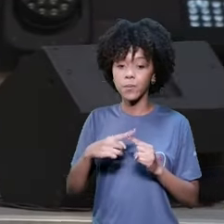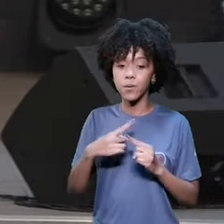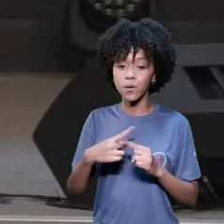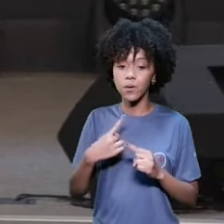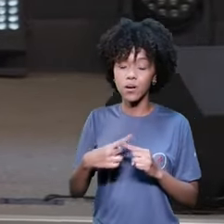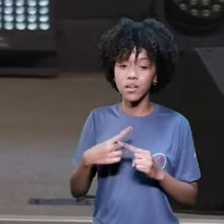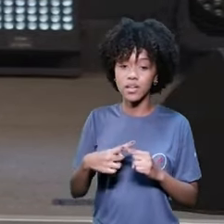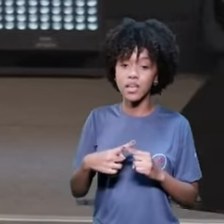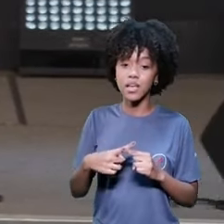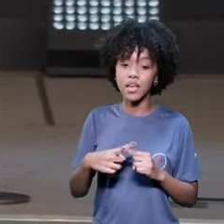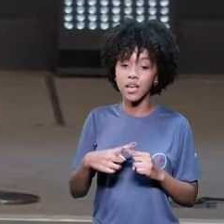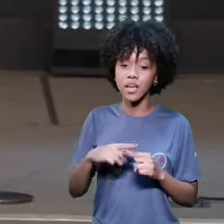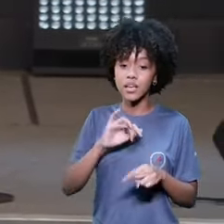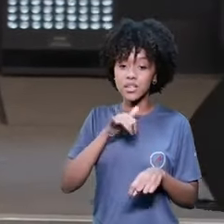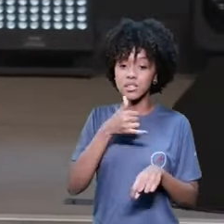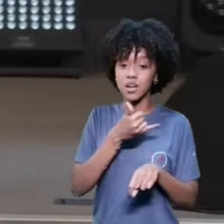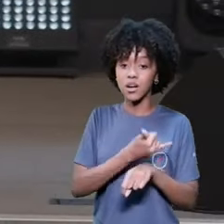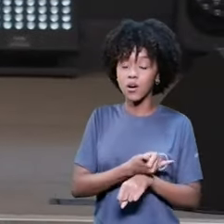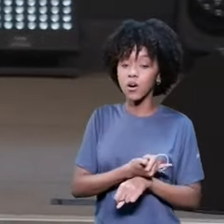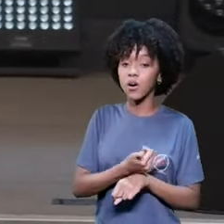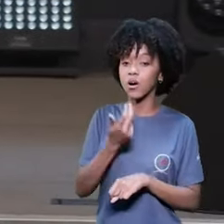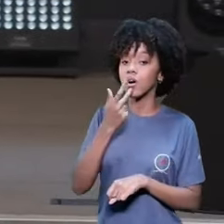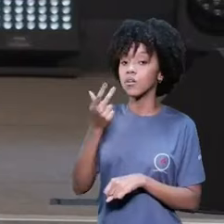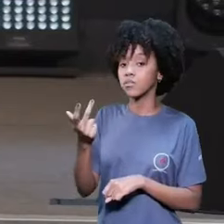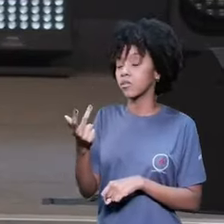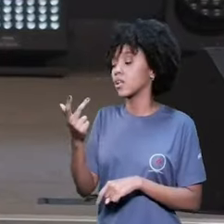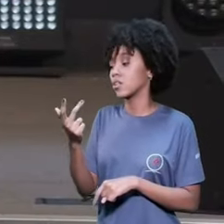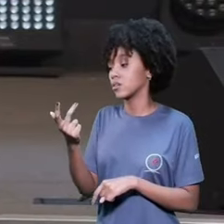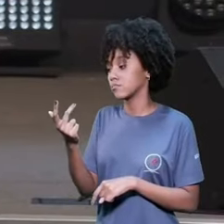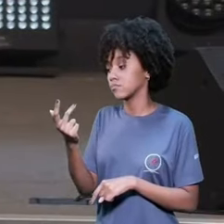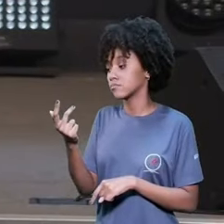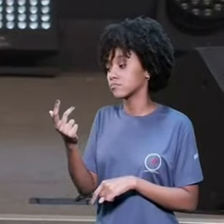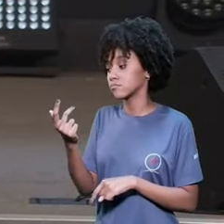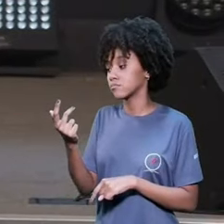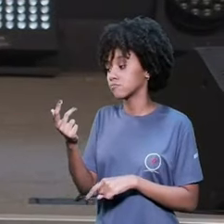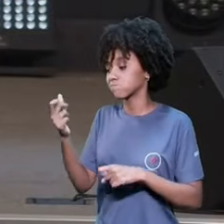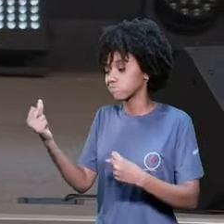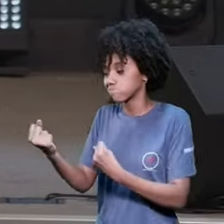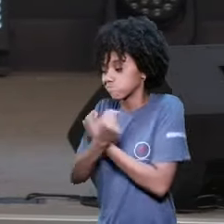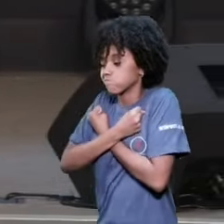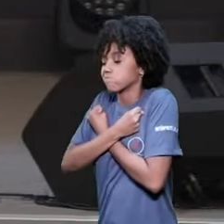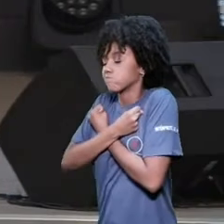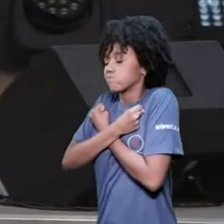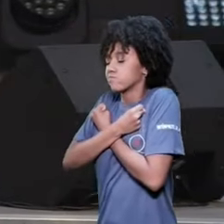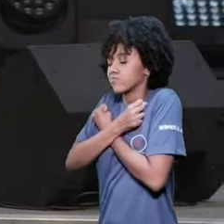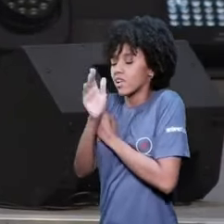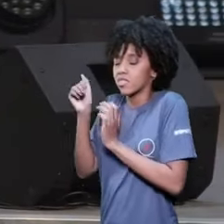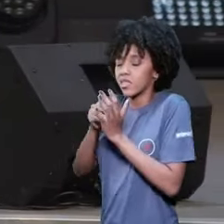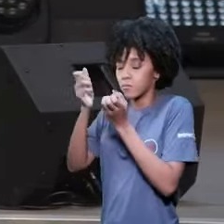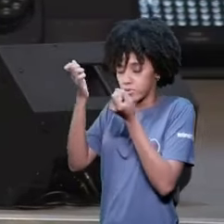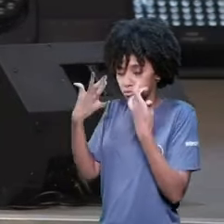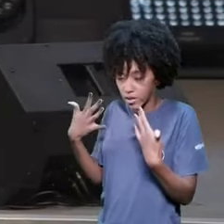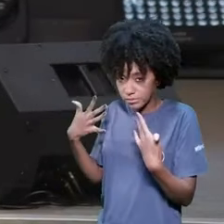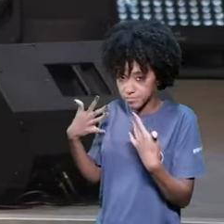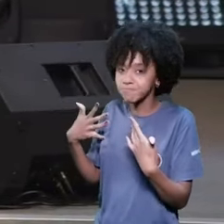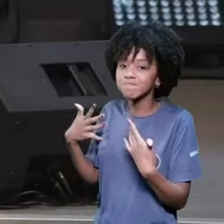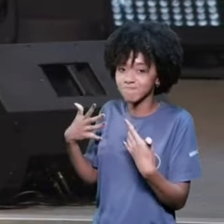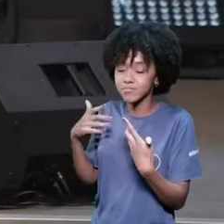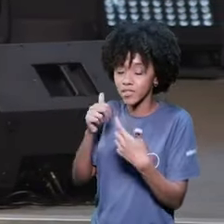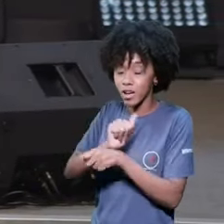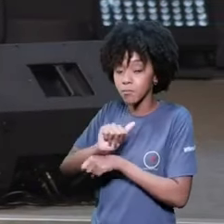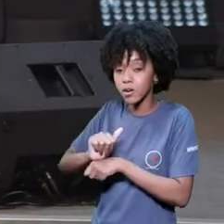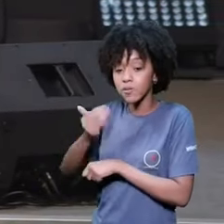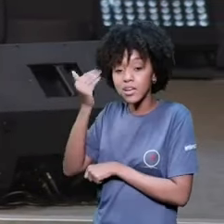me abençoar. E Abraão está dizendo o quê? Não passe de mim, sem que eu possa te servir. Porque Abraão entendeu que servir